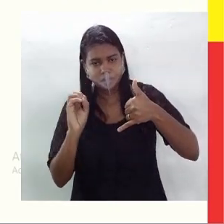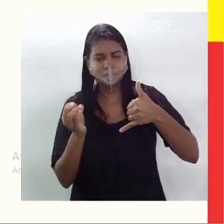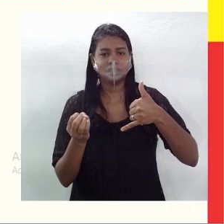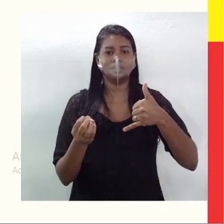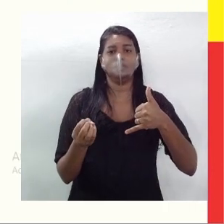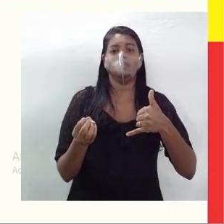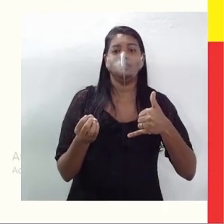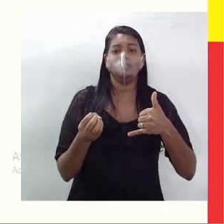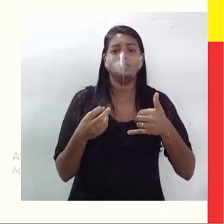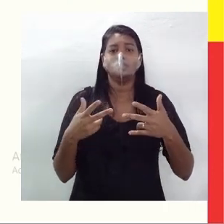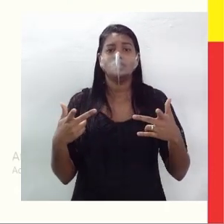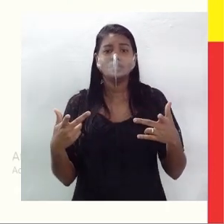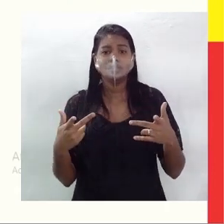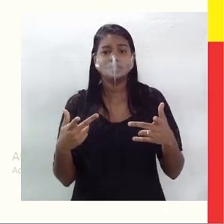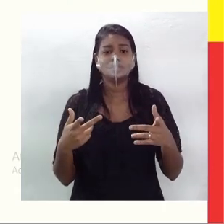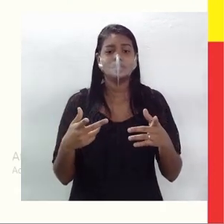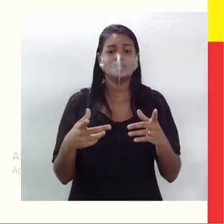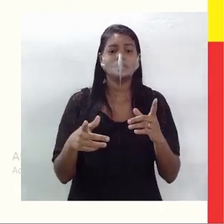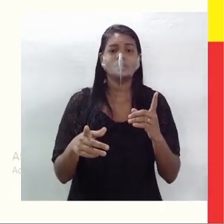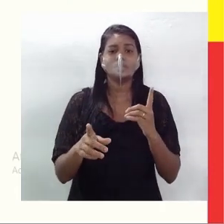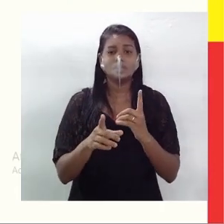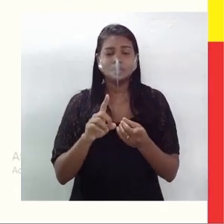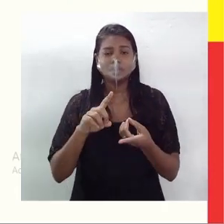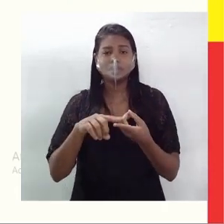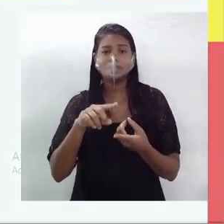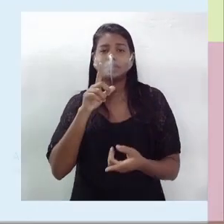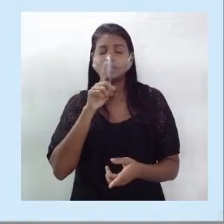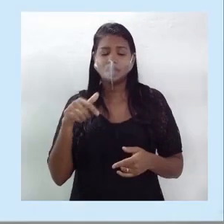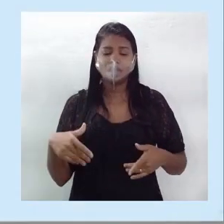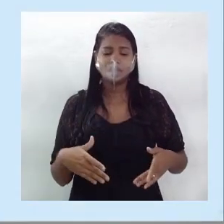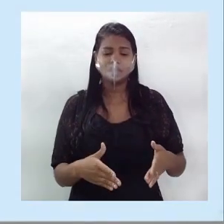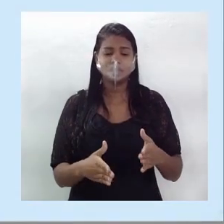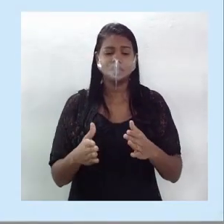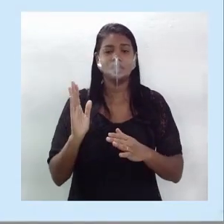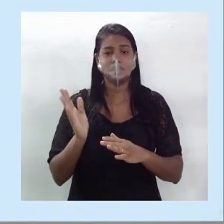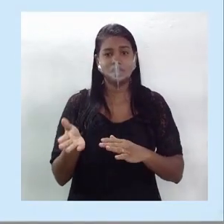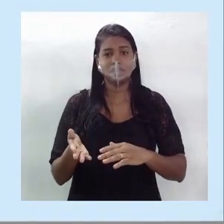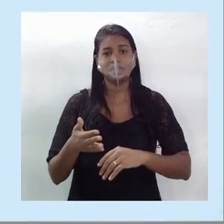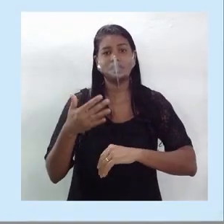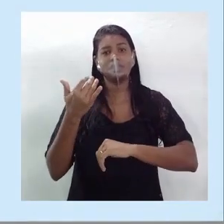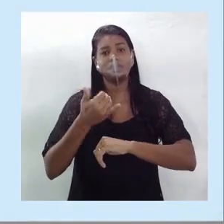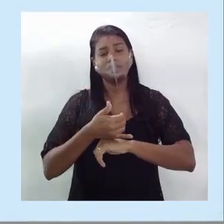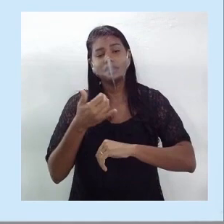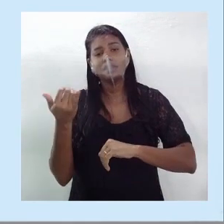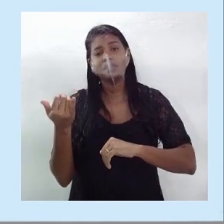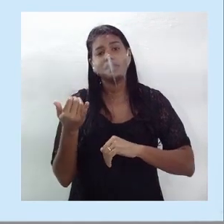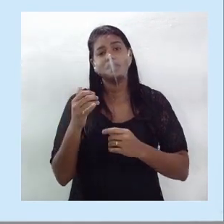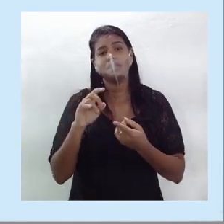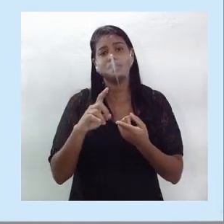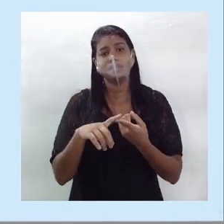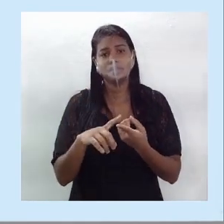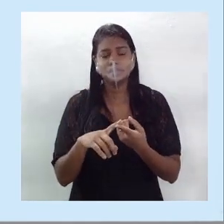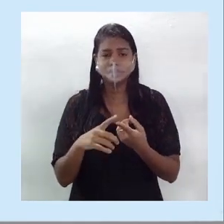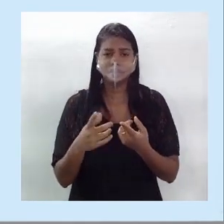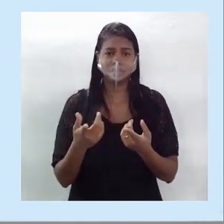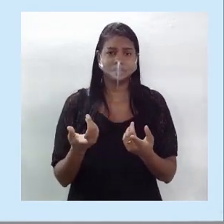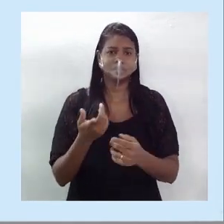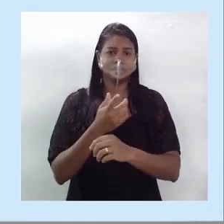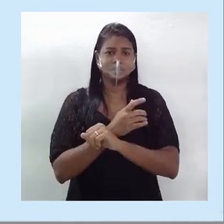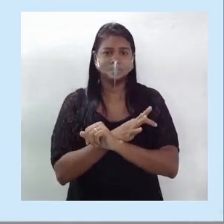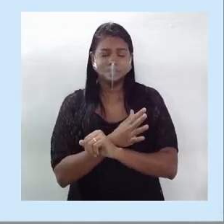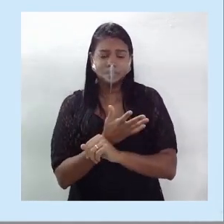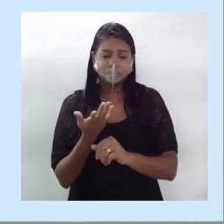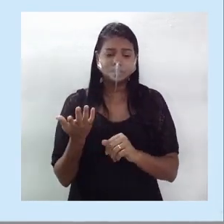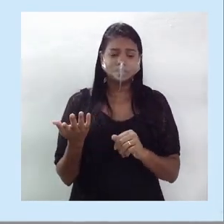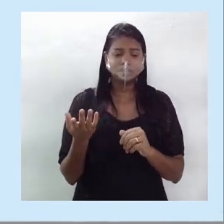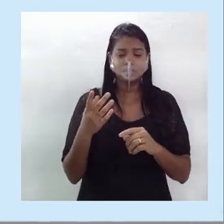encontram também na água dos rios. Quando se fala do ferro, ele é, na realidade, uma